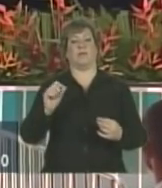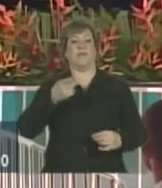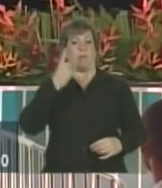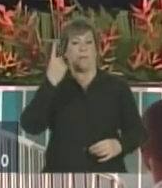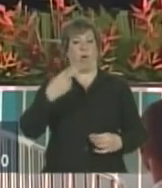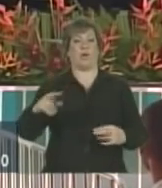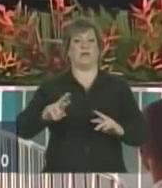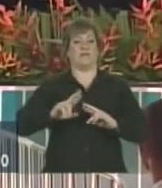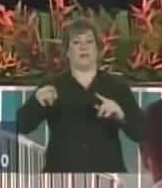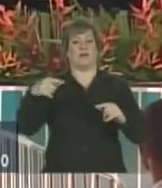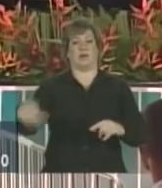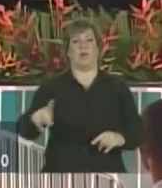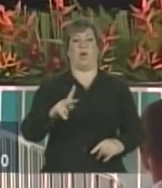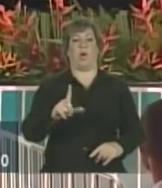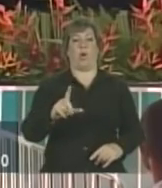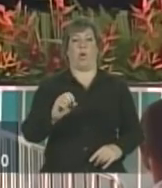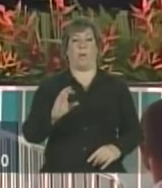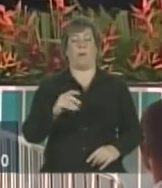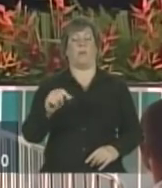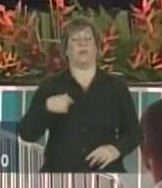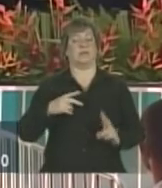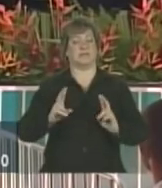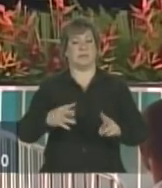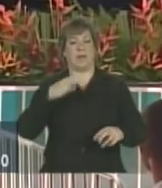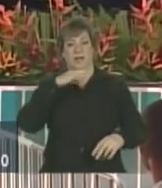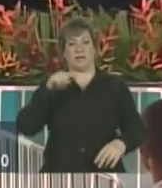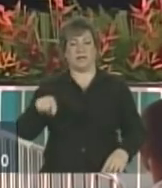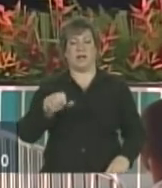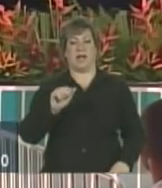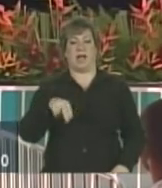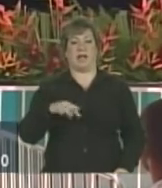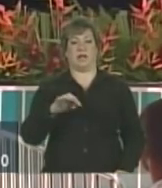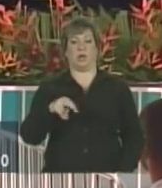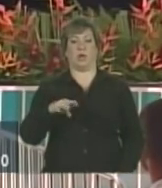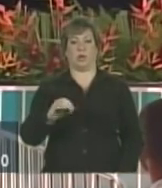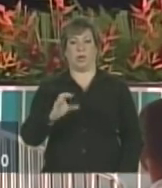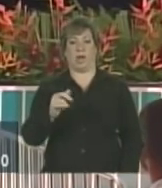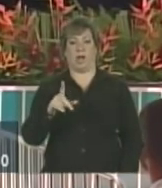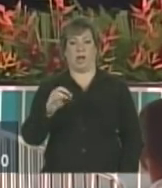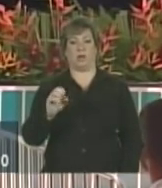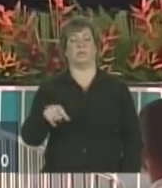o senador Antônio Carlos Valadares uma pessoa